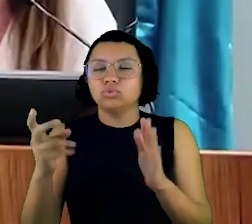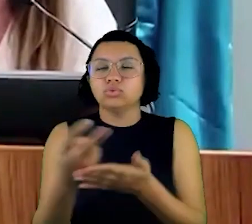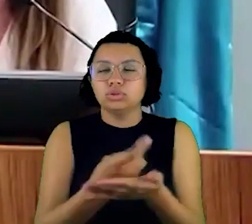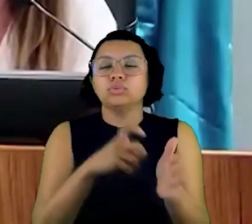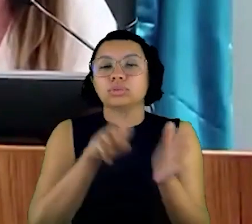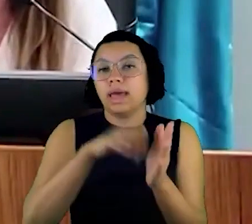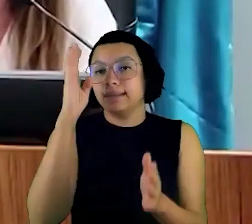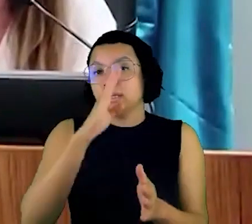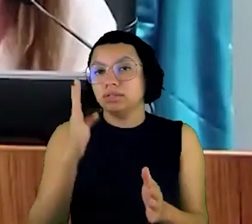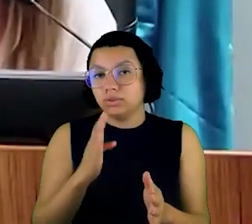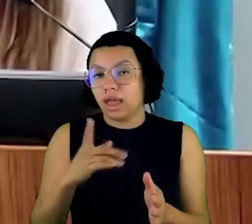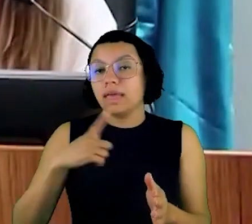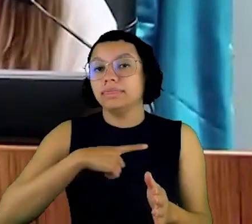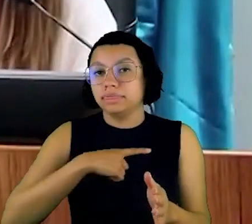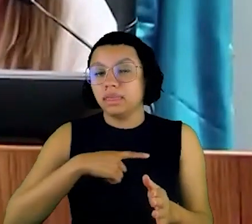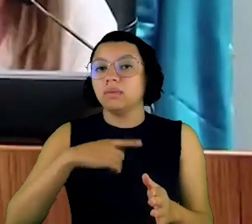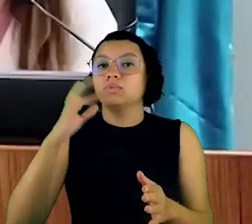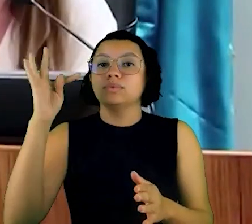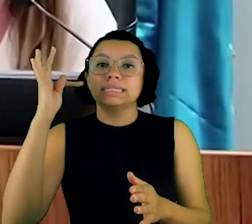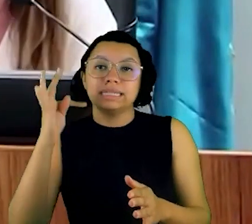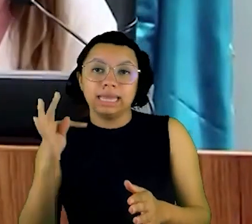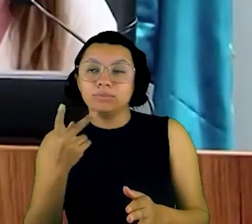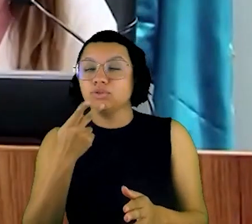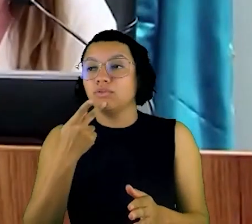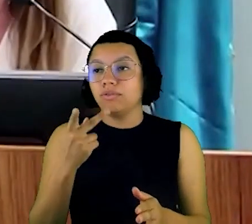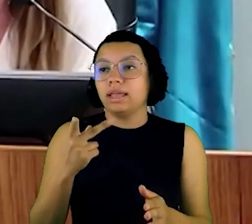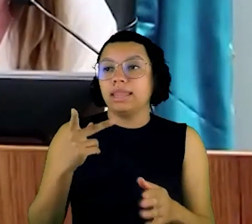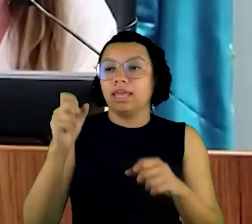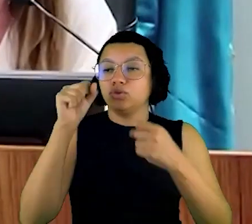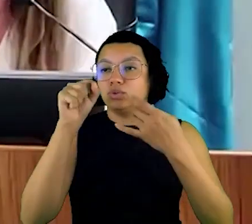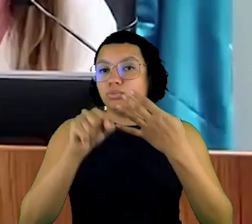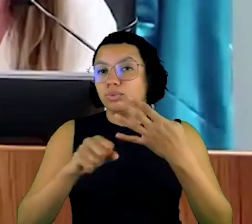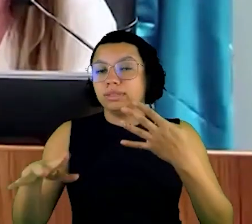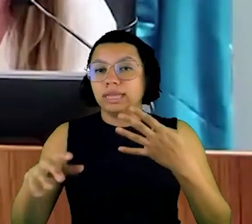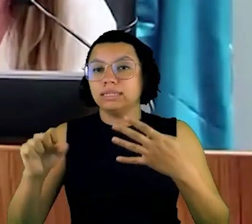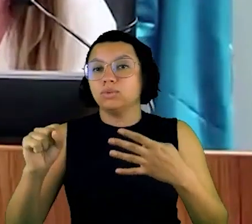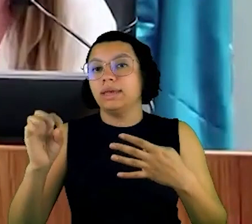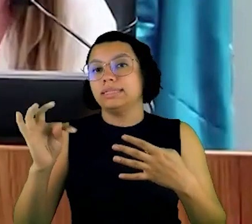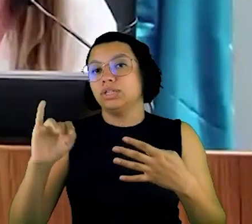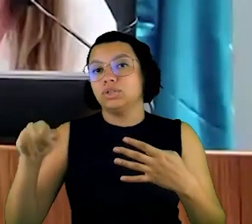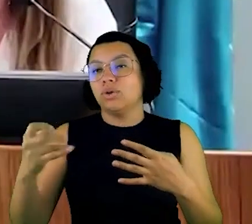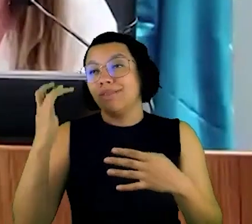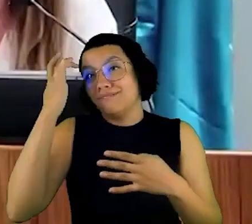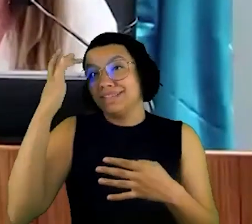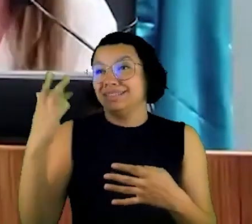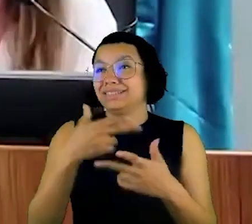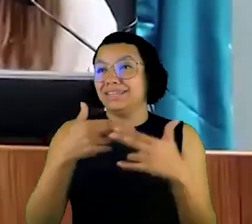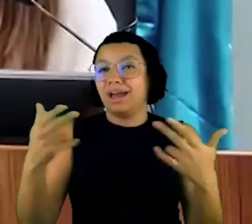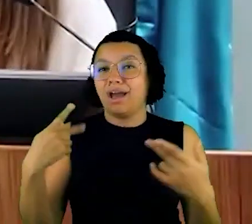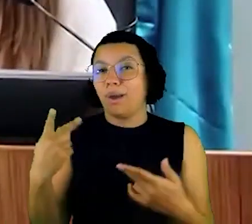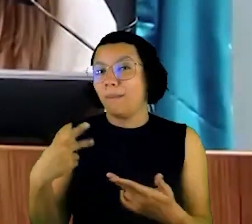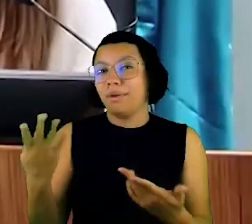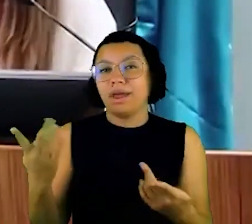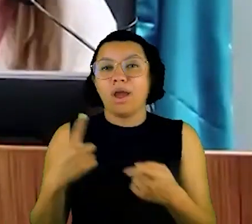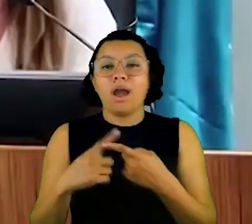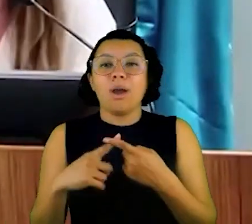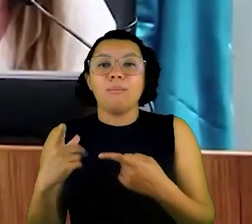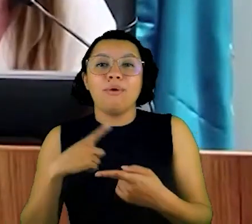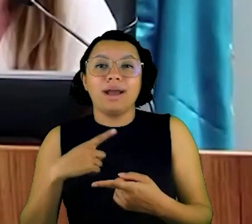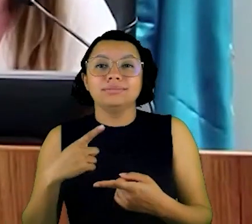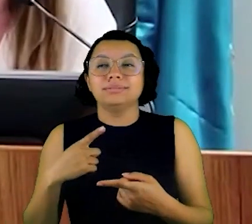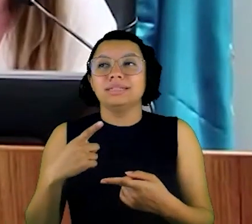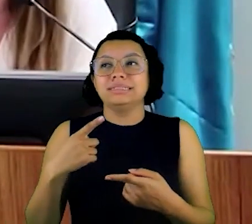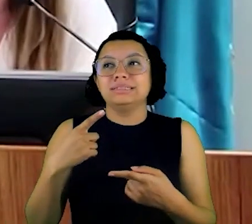teses formadas sobre isso, por isso que eu lhes disse que a jurisprudência do STJ, ela não nos facilita muito as coisas,